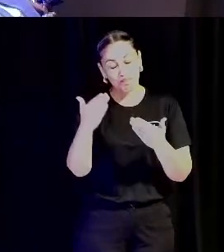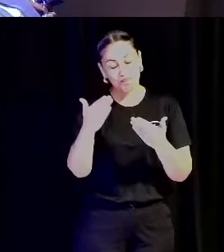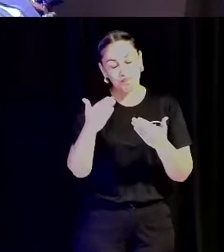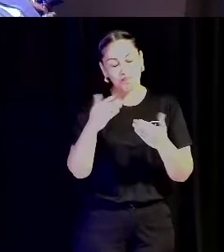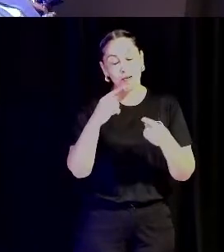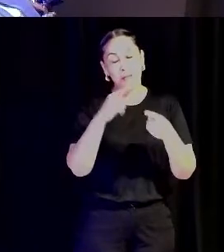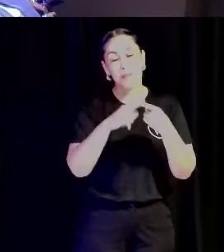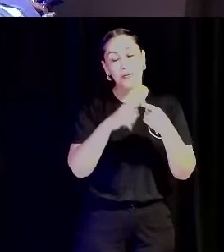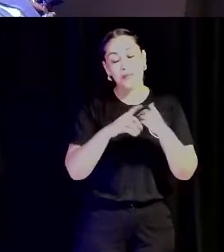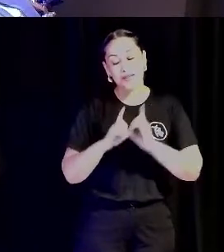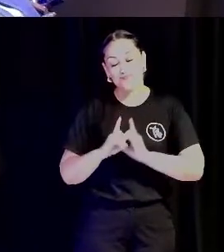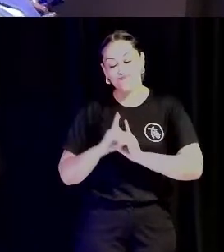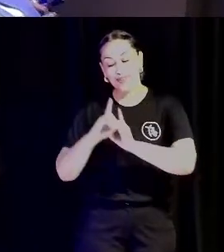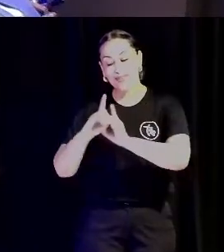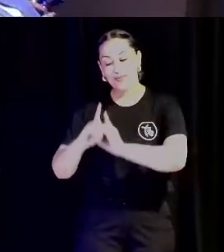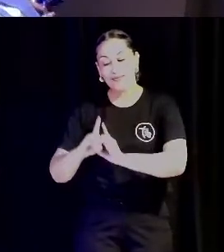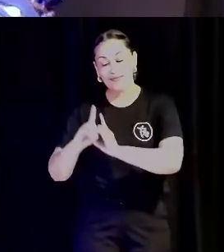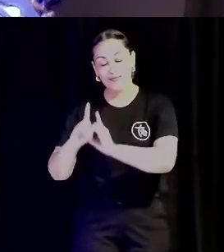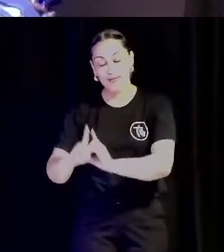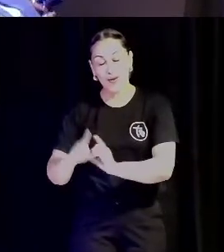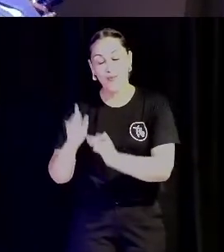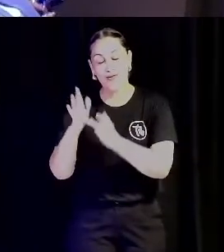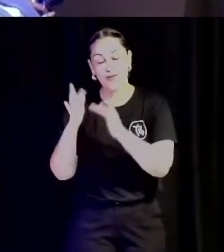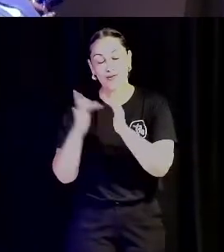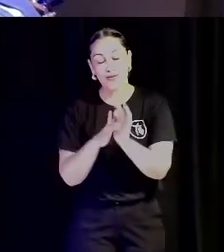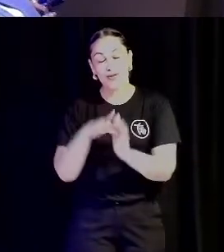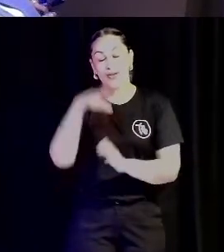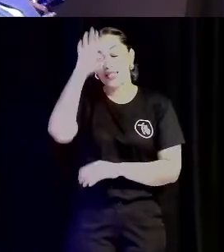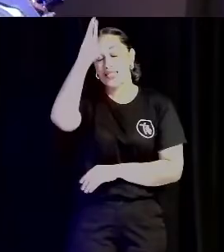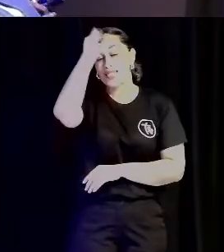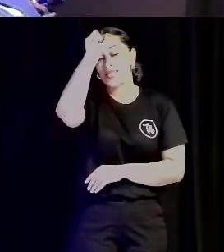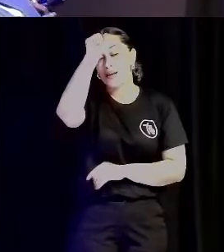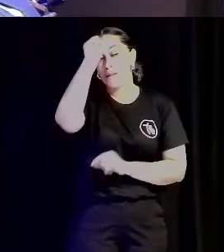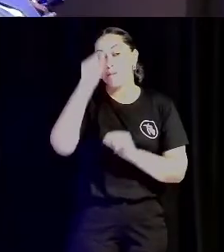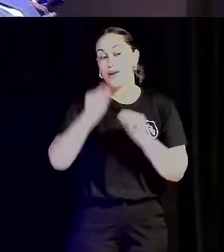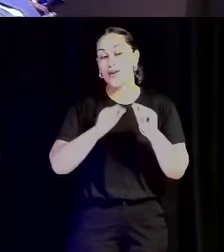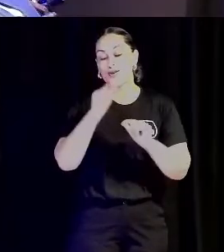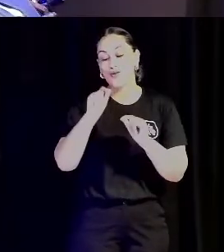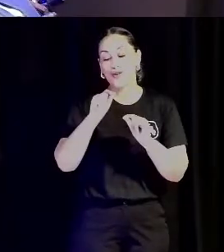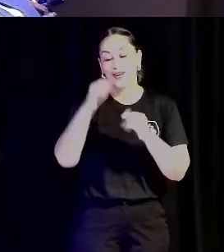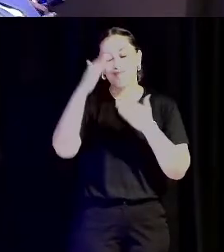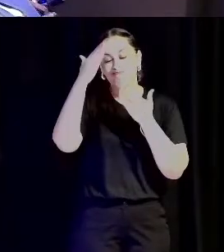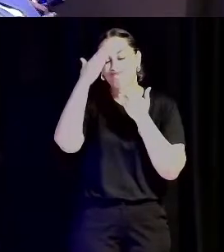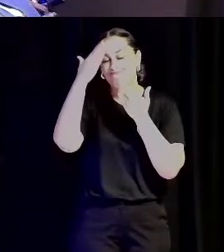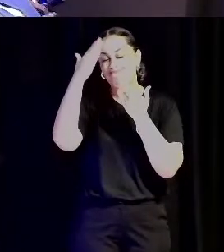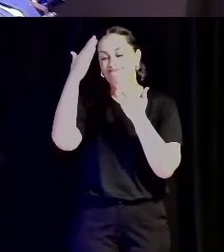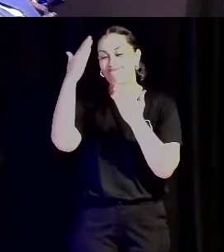Discípulos de Jesus aprendem a ser gratos.